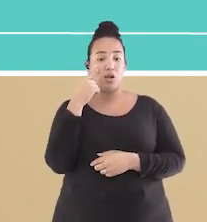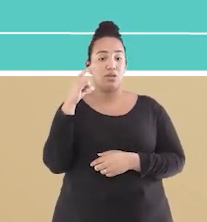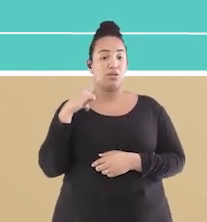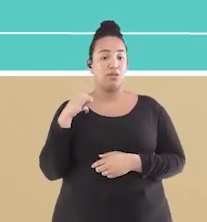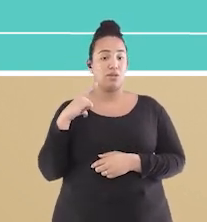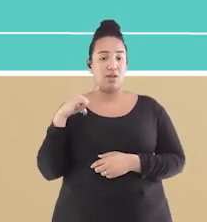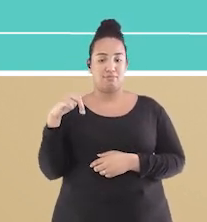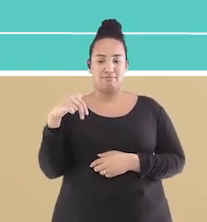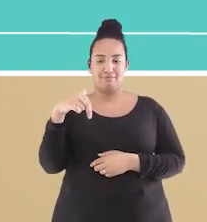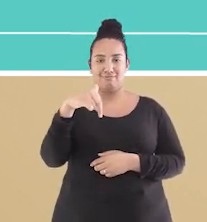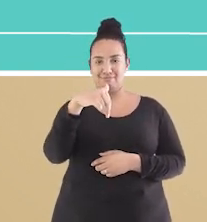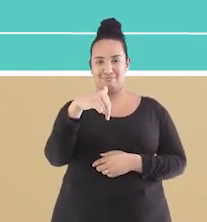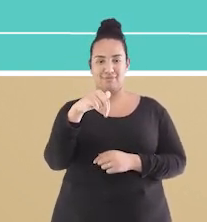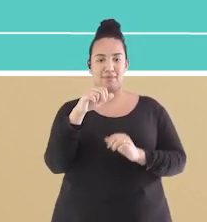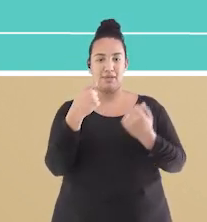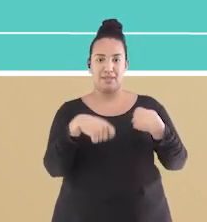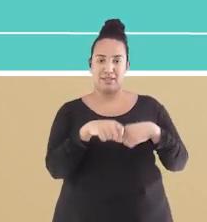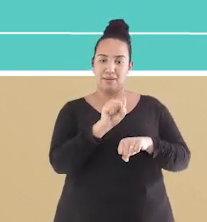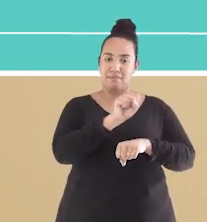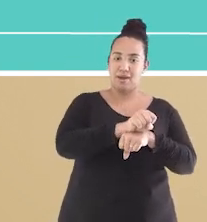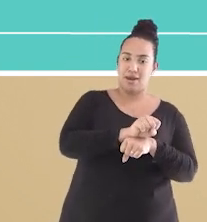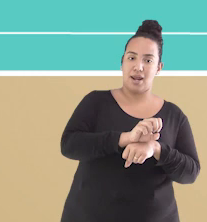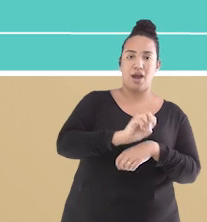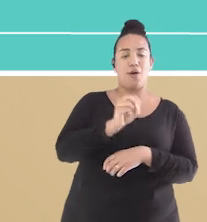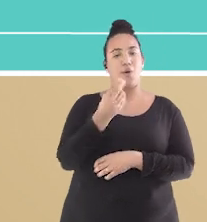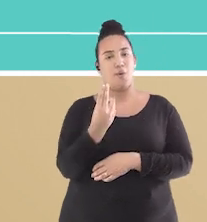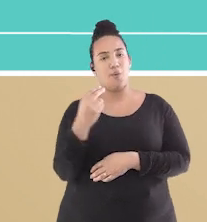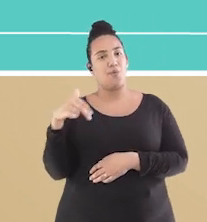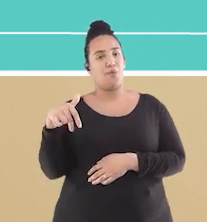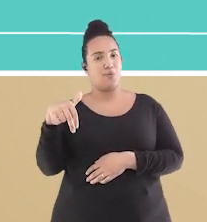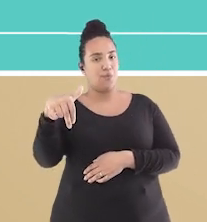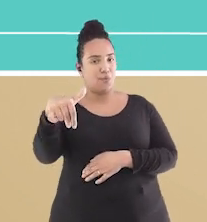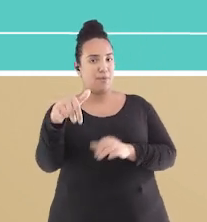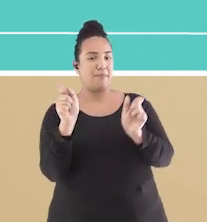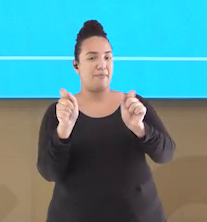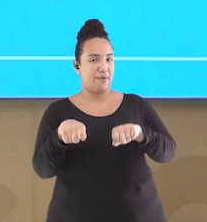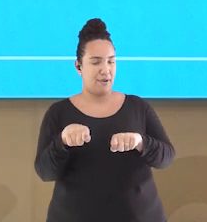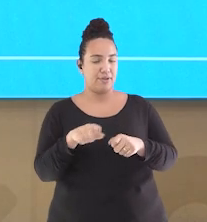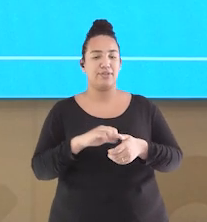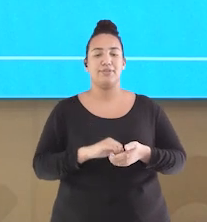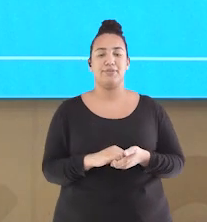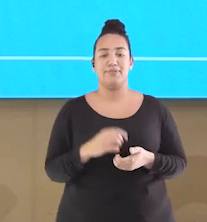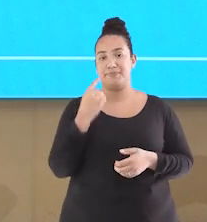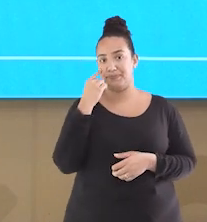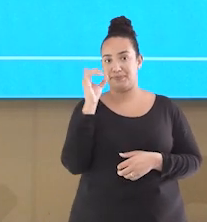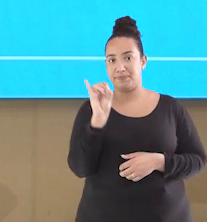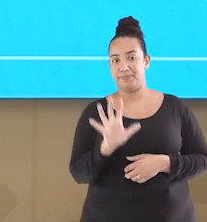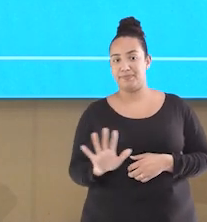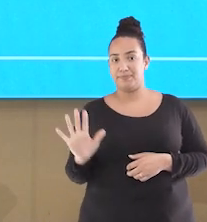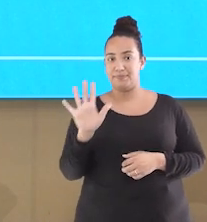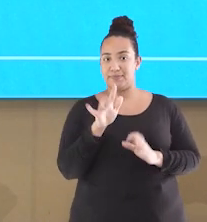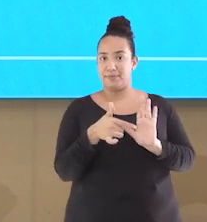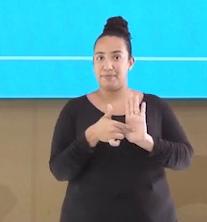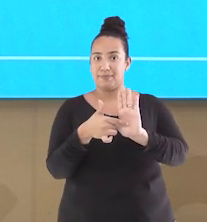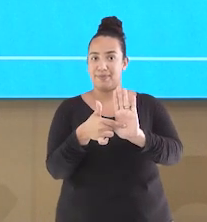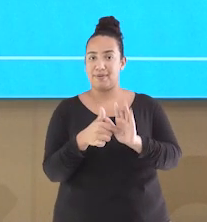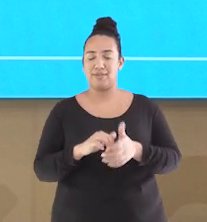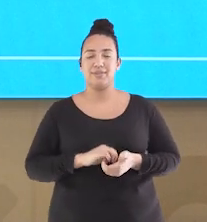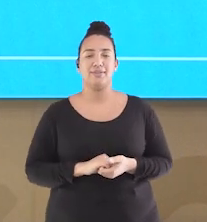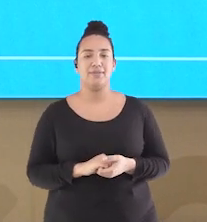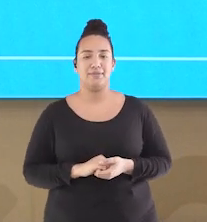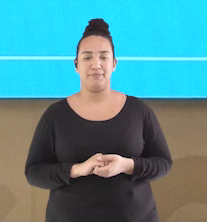que o pedestre deve ficar parado ou atravessar a rua ou avenida, como vocês podem ver aqui na